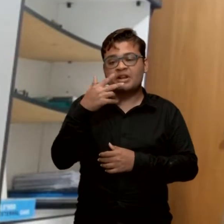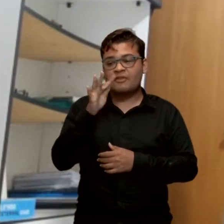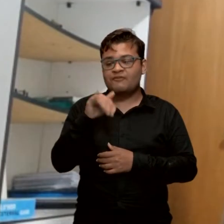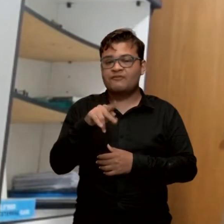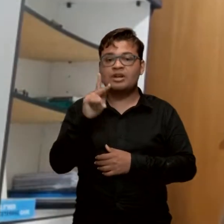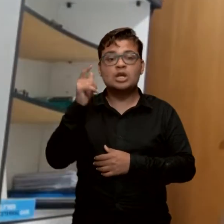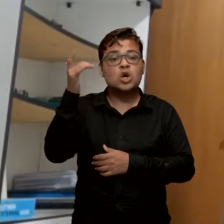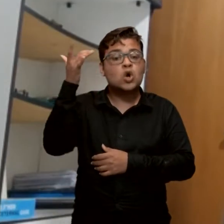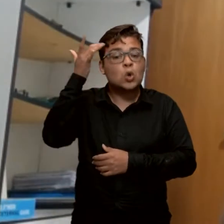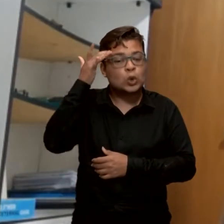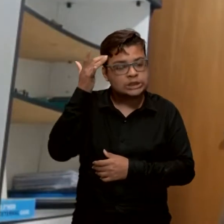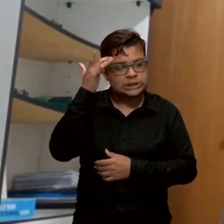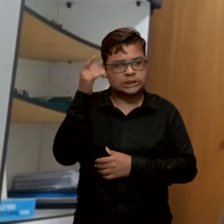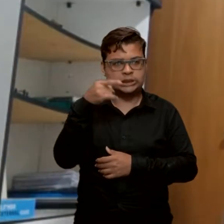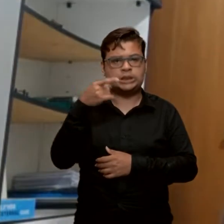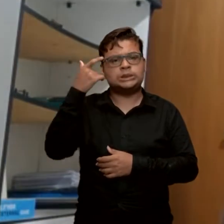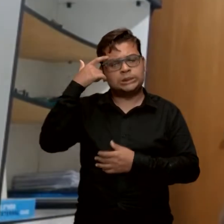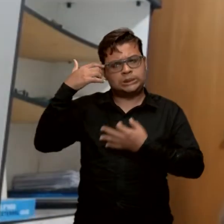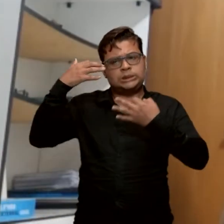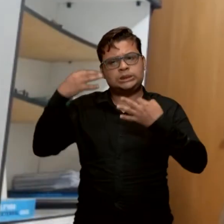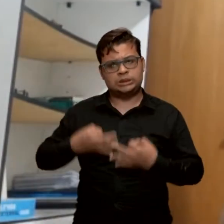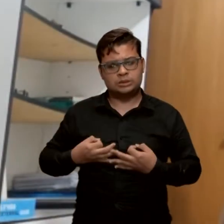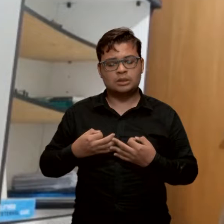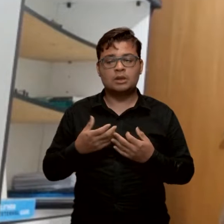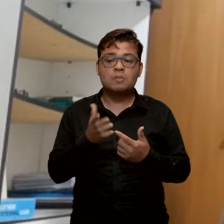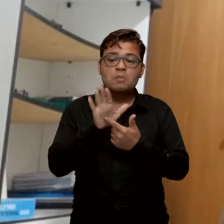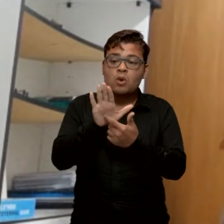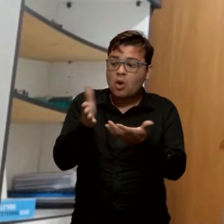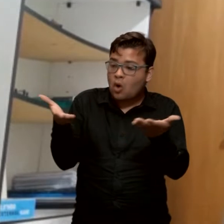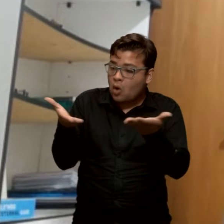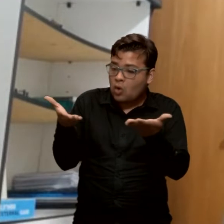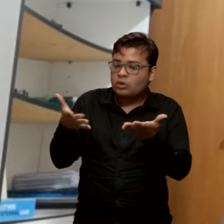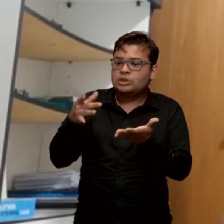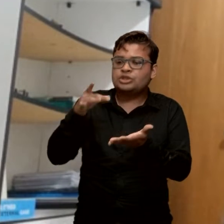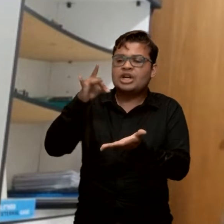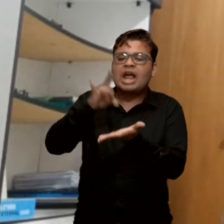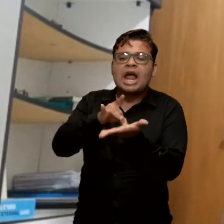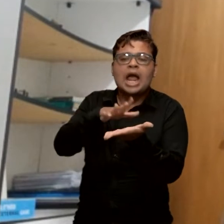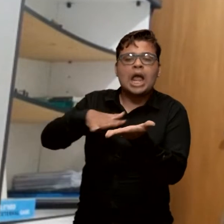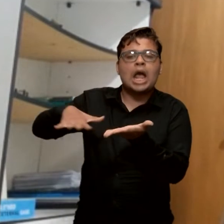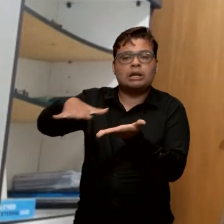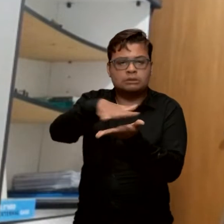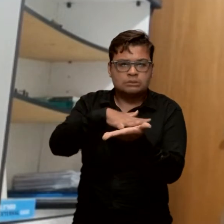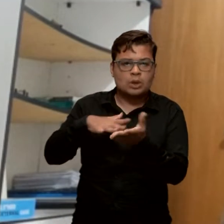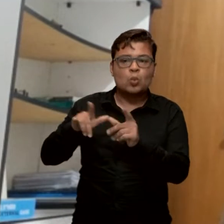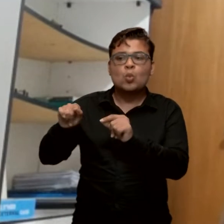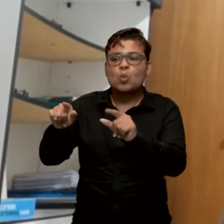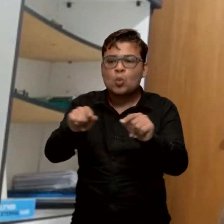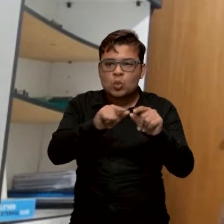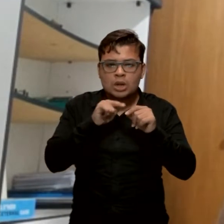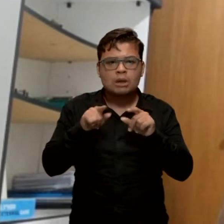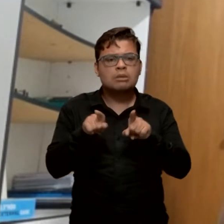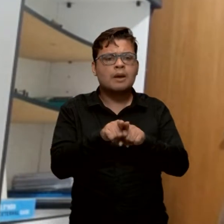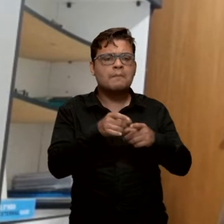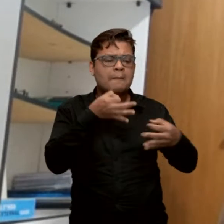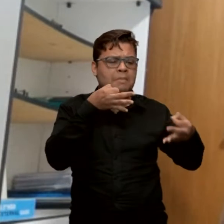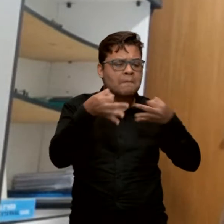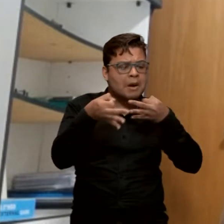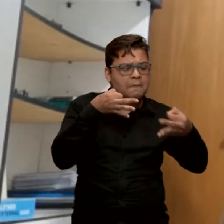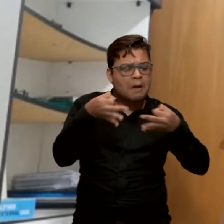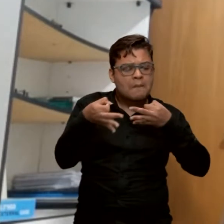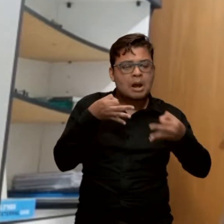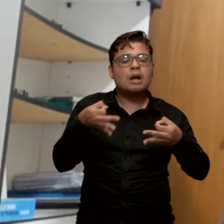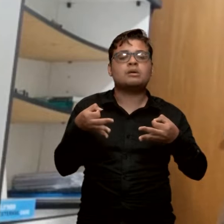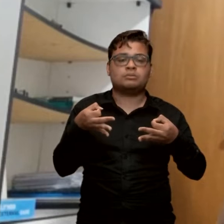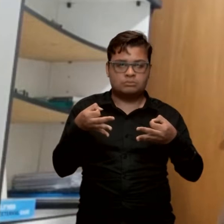funk que ele caracteriza as realidades sociais, ali, as críticas, e é um funk mais metalizado,